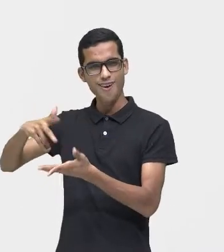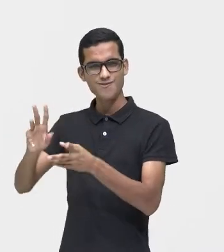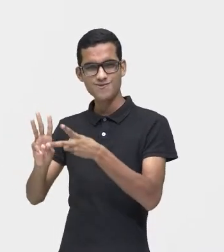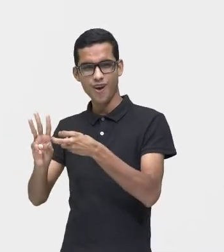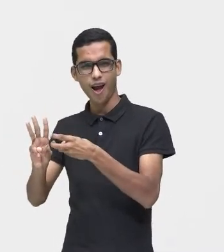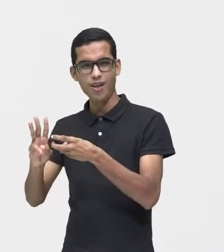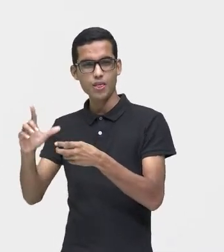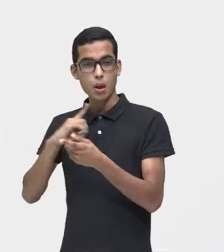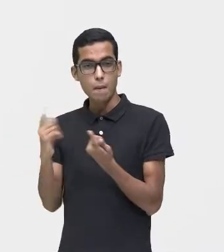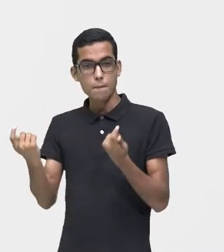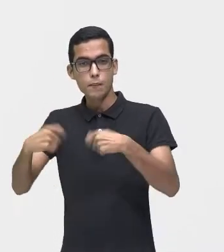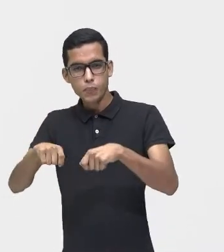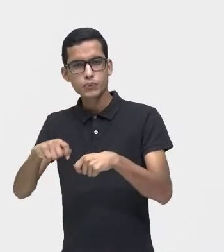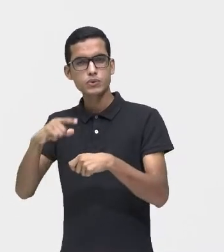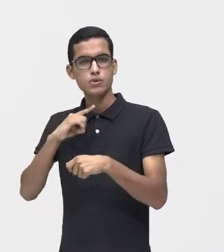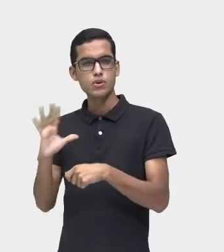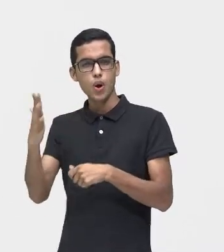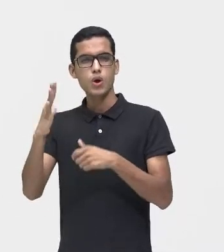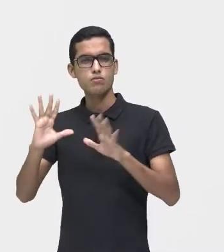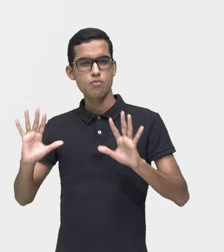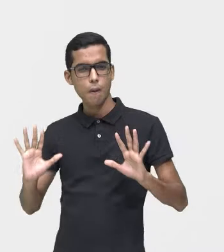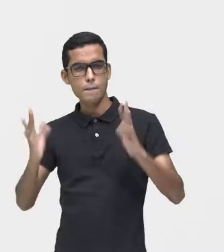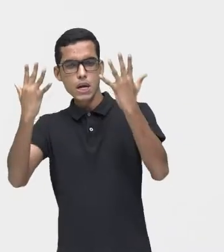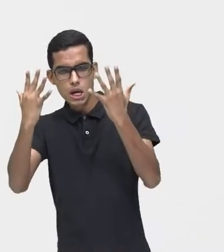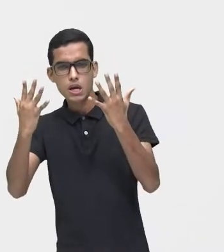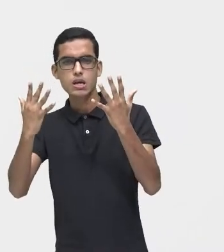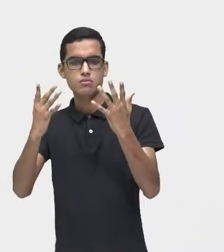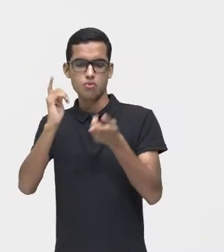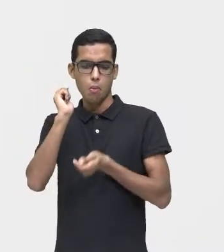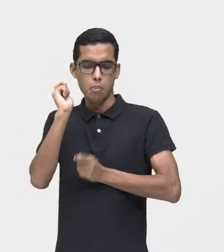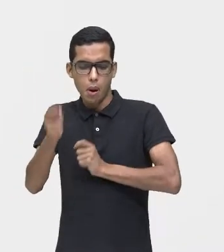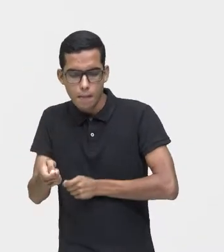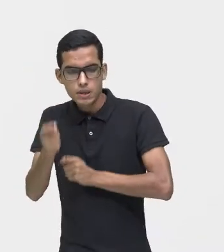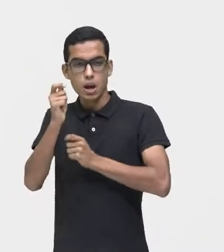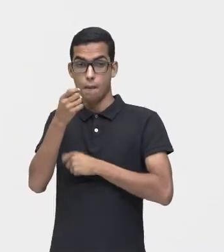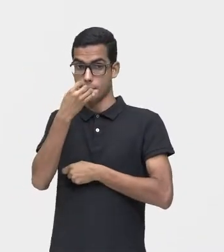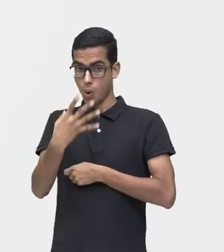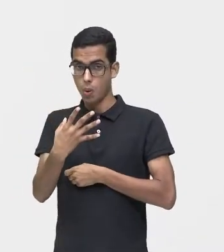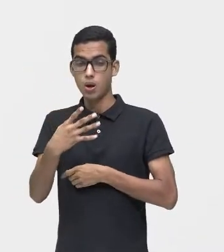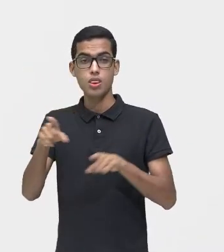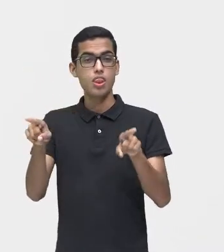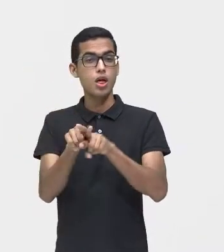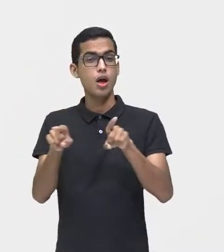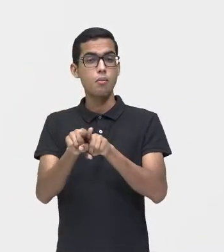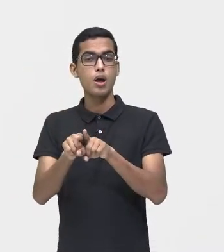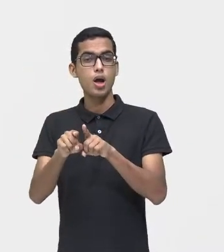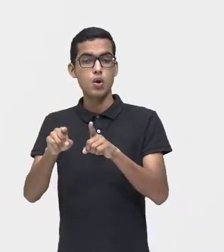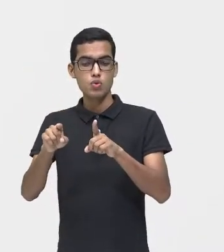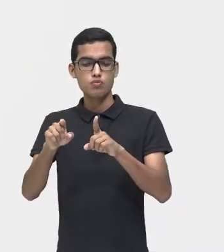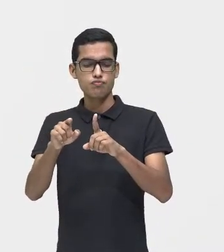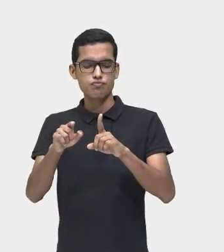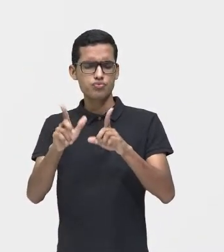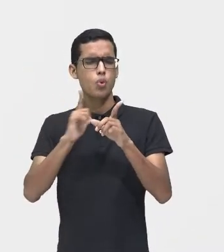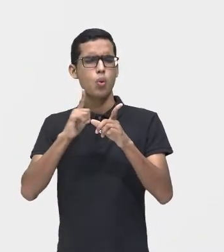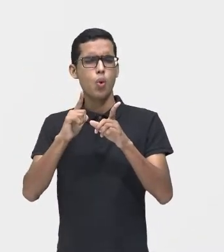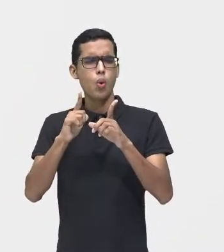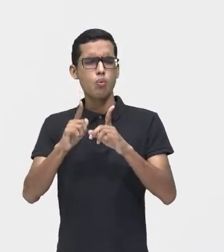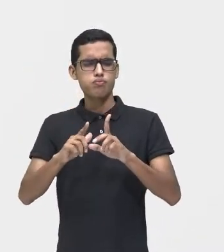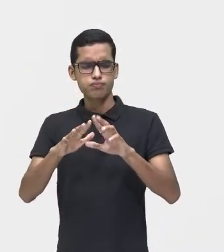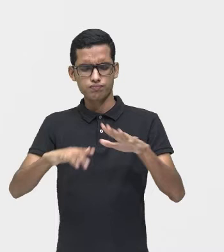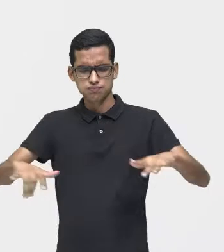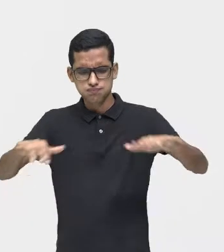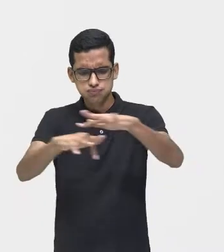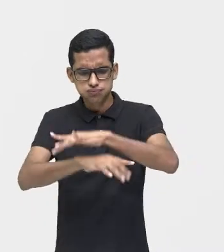eventos. Desde a celebração de uma pesca bem-sucedida, até um ritual fúnebre. Elas podem